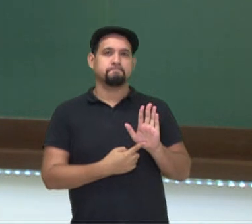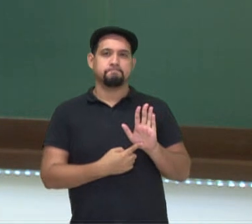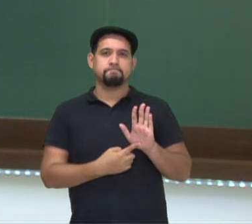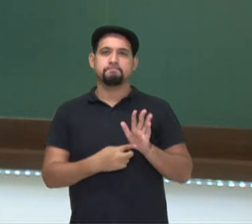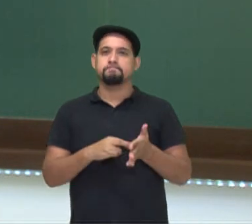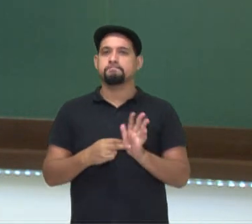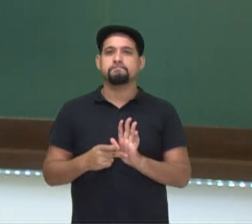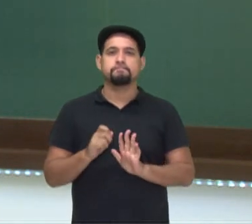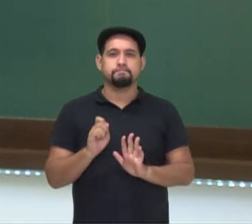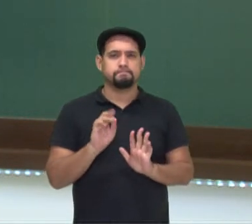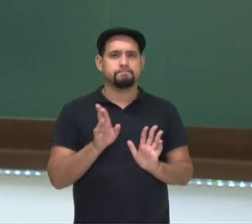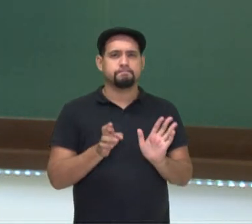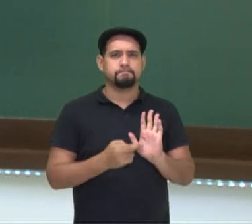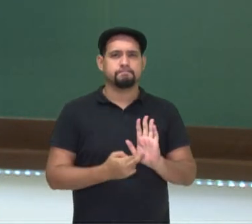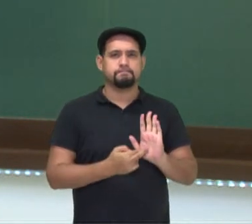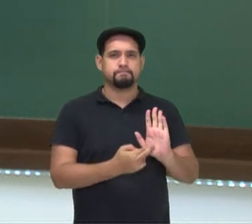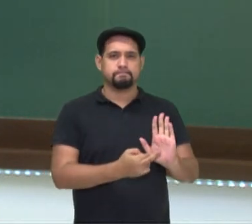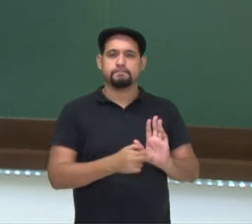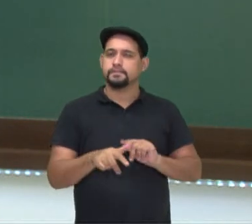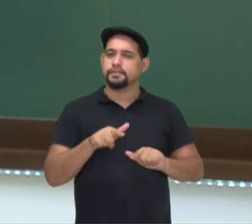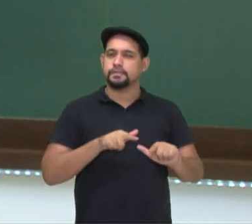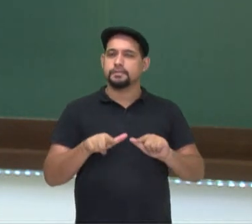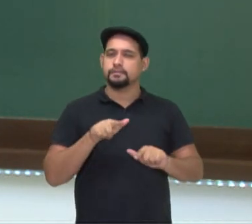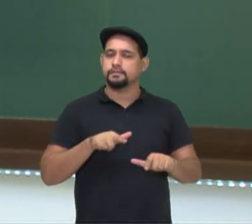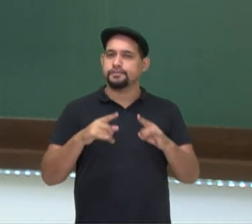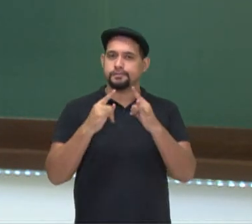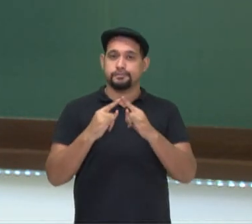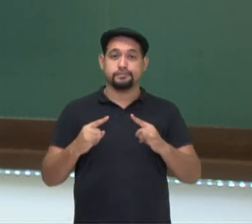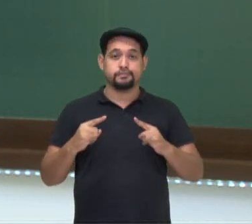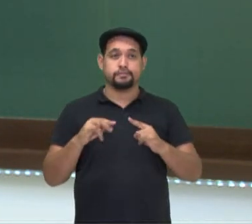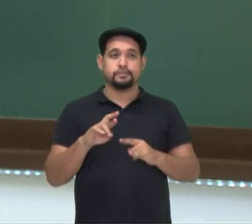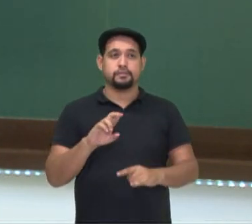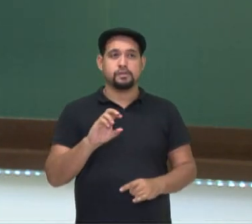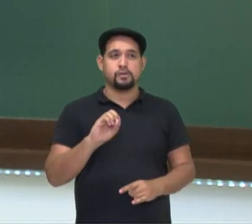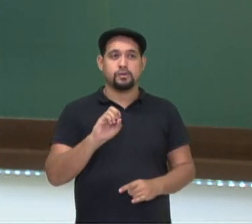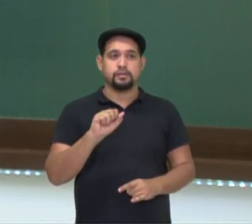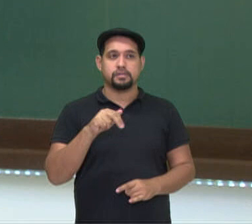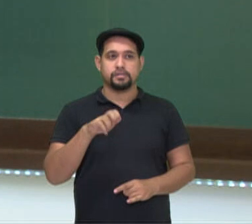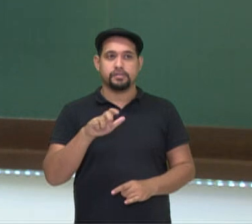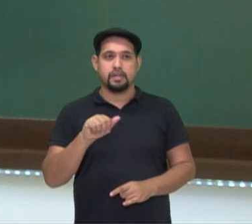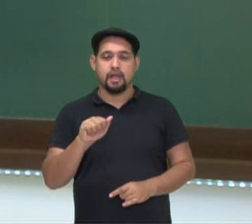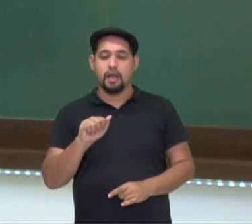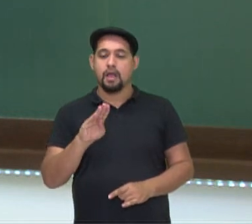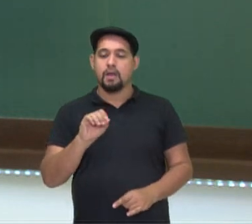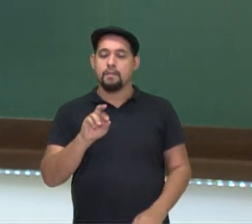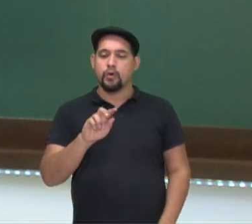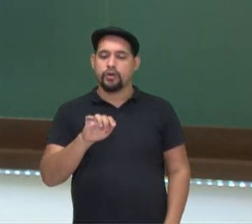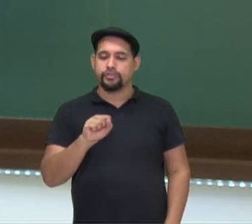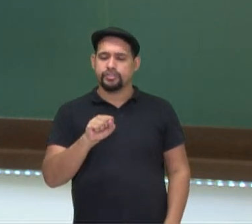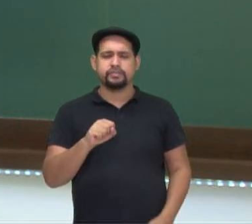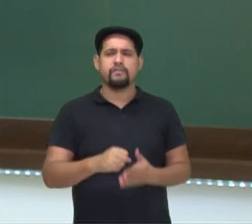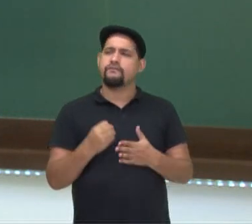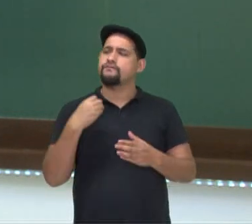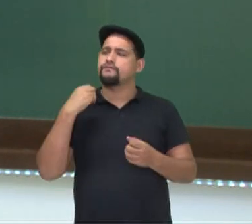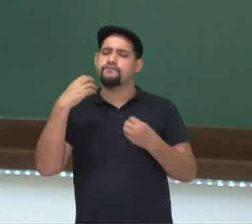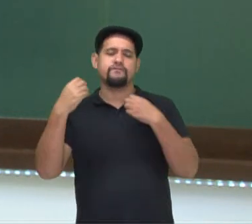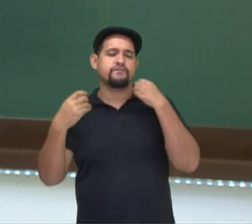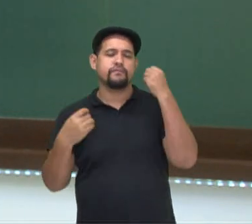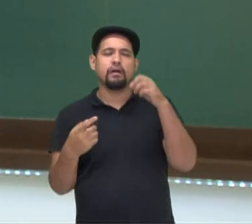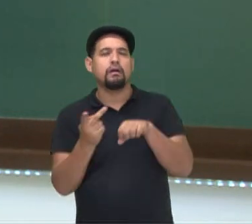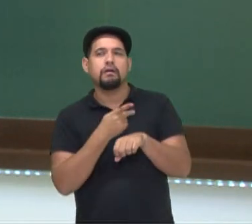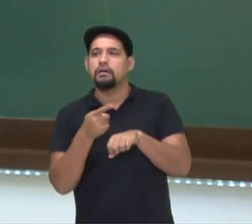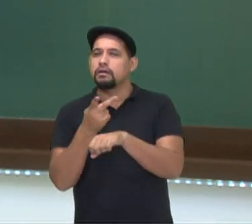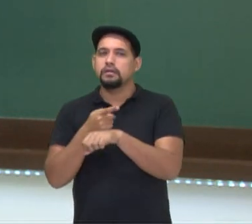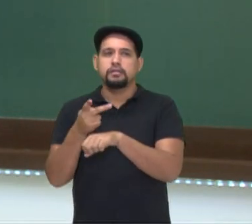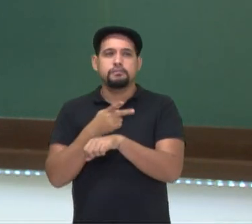bem ali representado na obra O Circo, né, de Rosângela Borges. Então ele vai viajando à procura desse